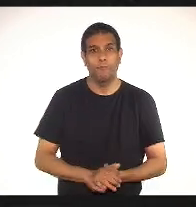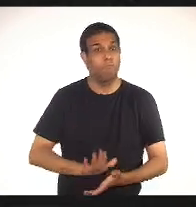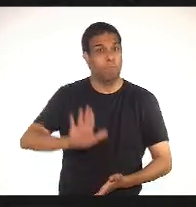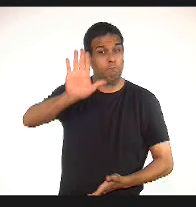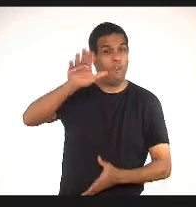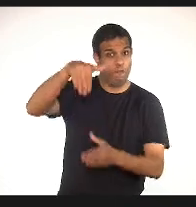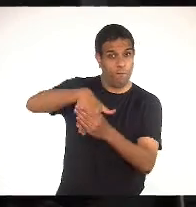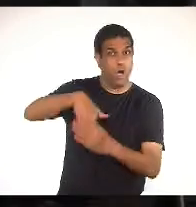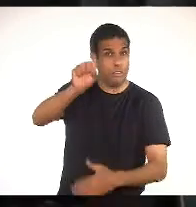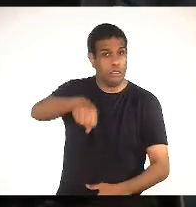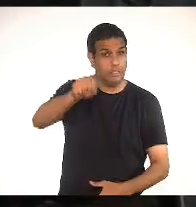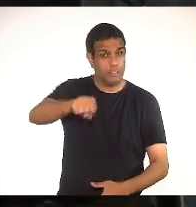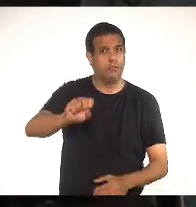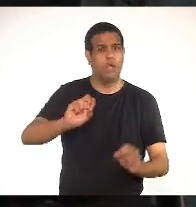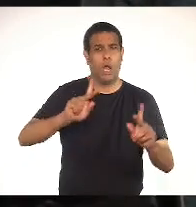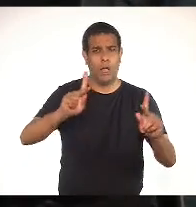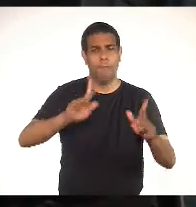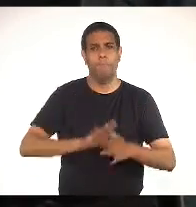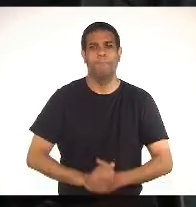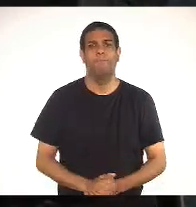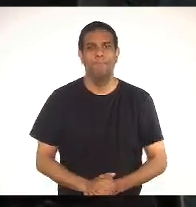Favorável, né? Ok.